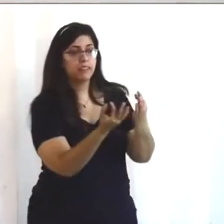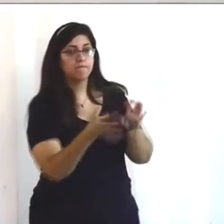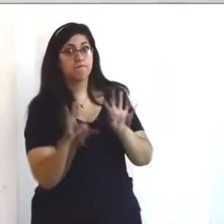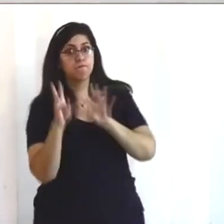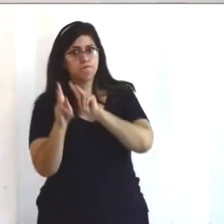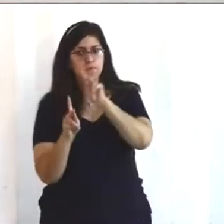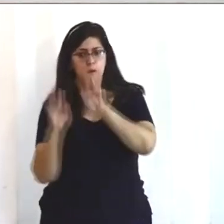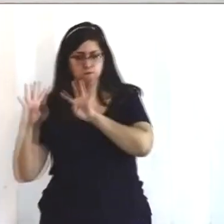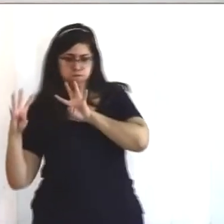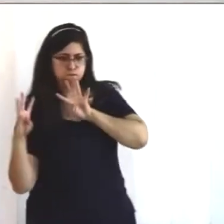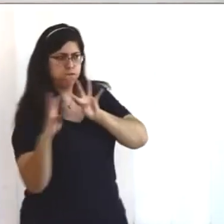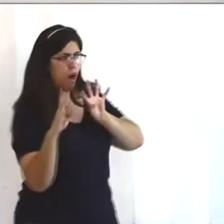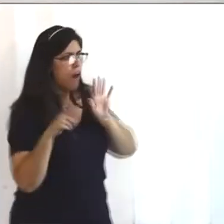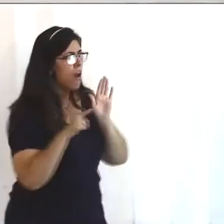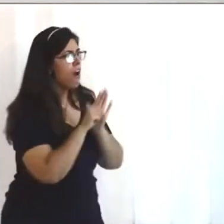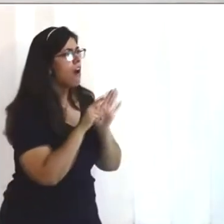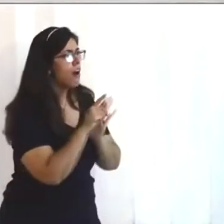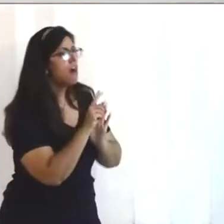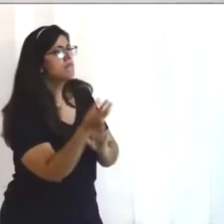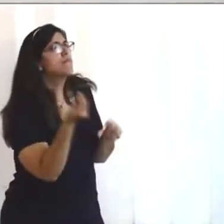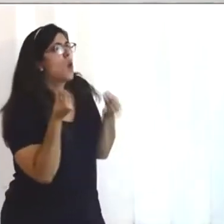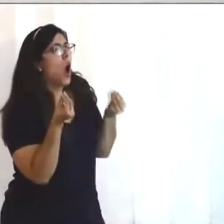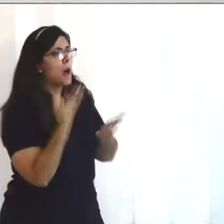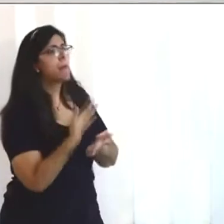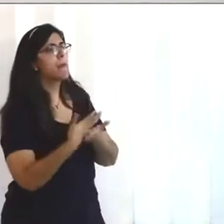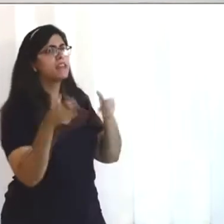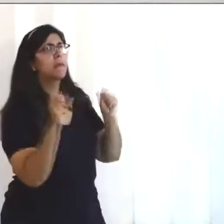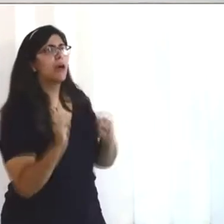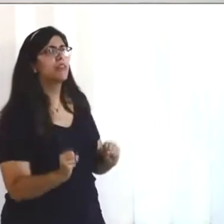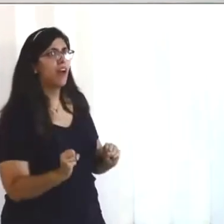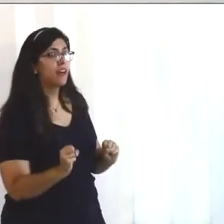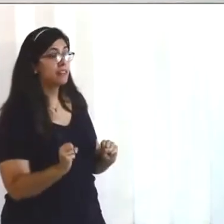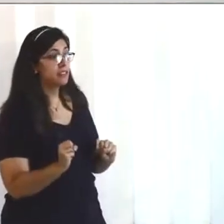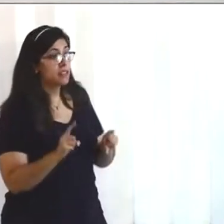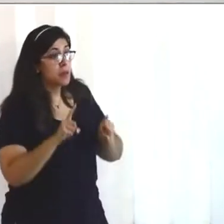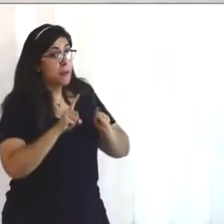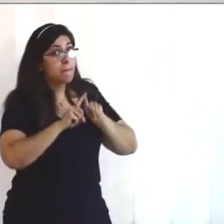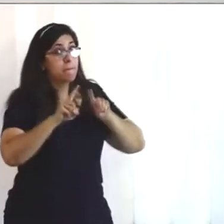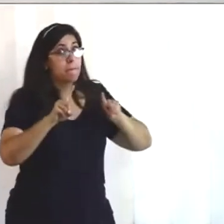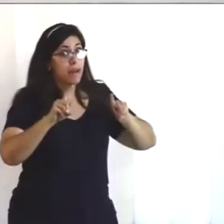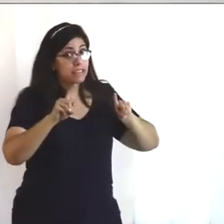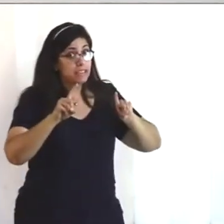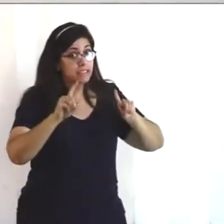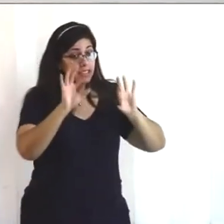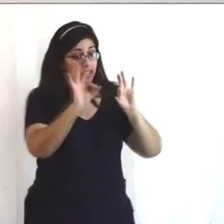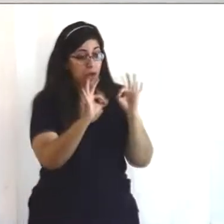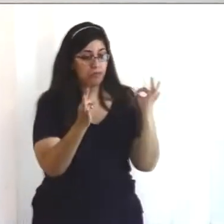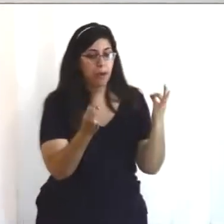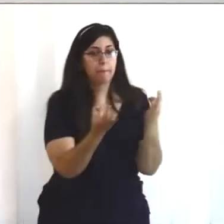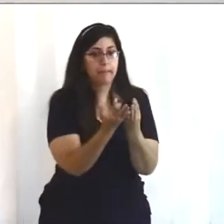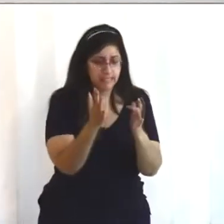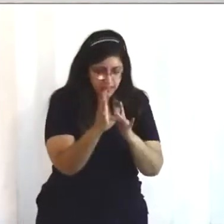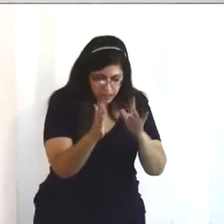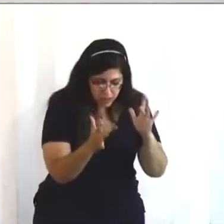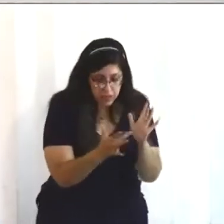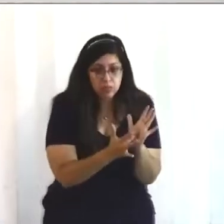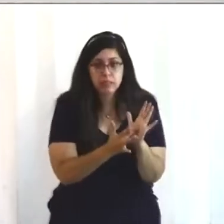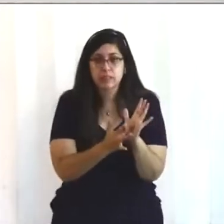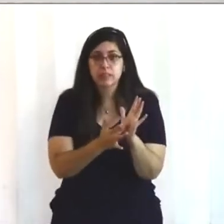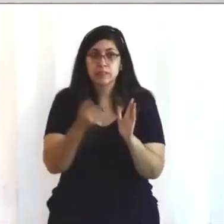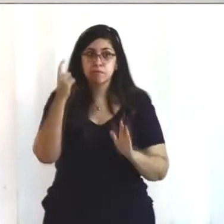coisas: os parentes de Jesus saem para segurá-lo, porque imaginam que ele